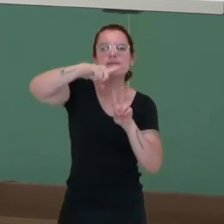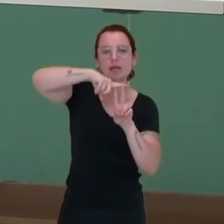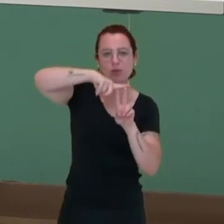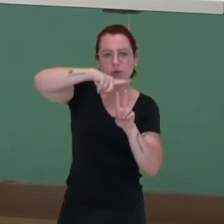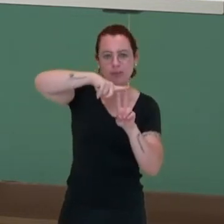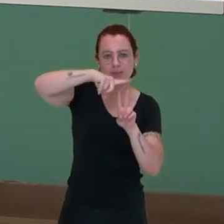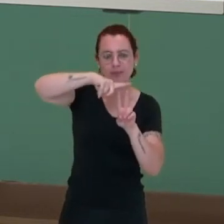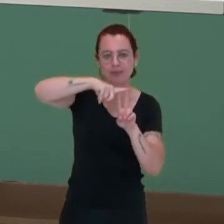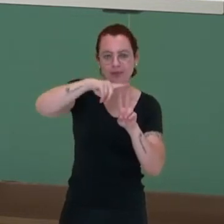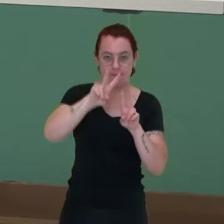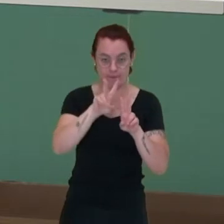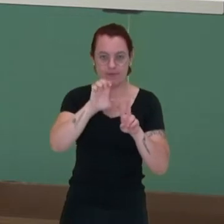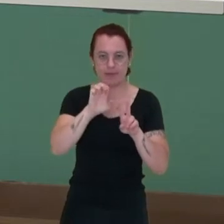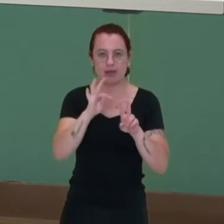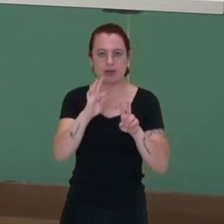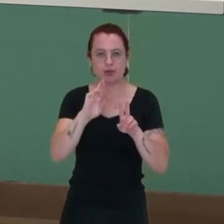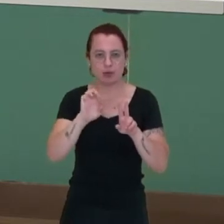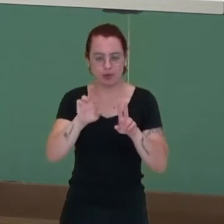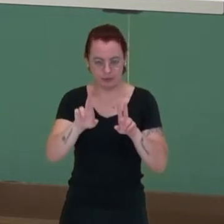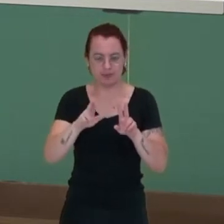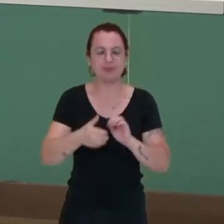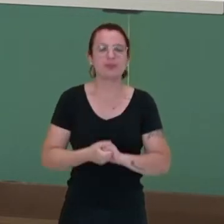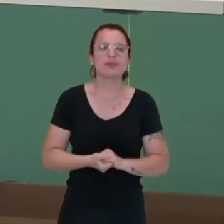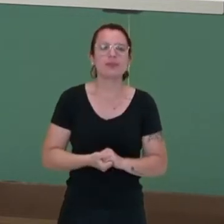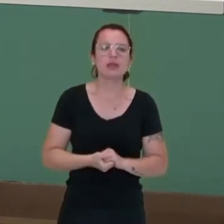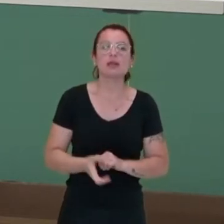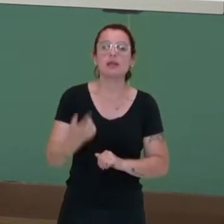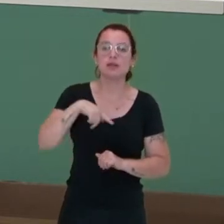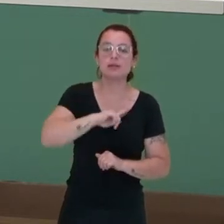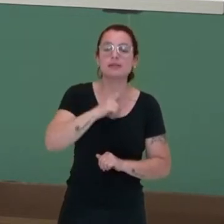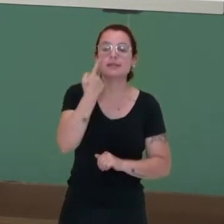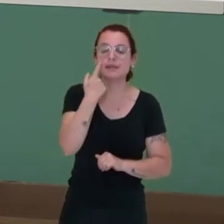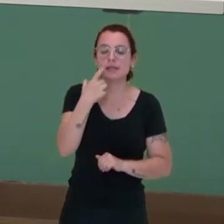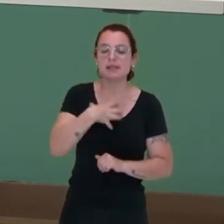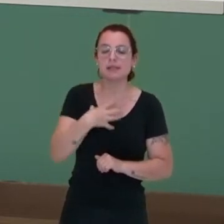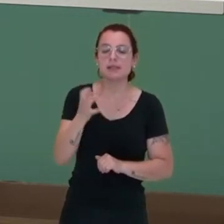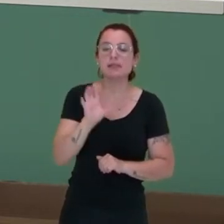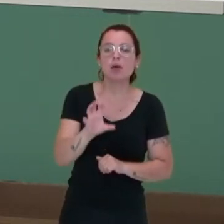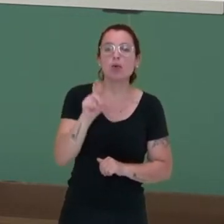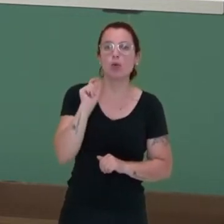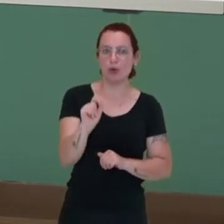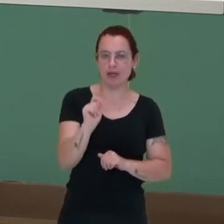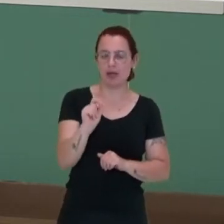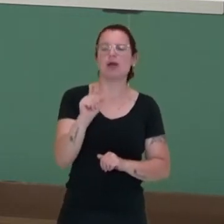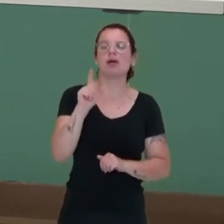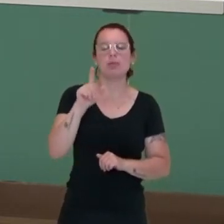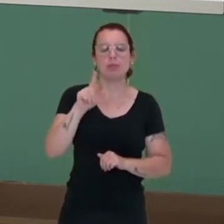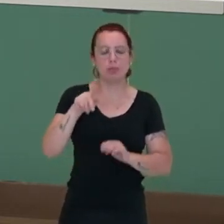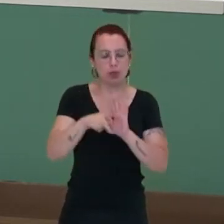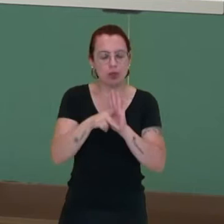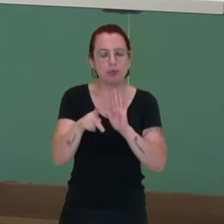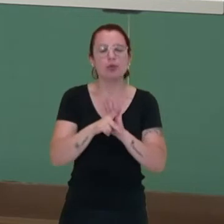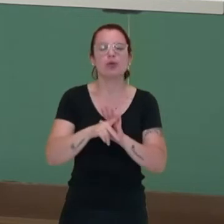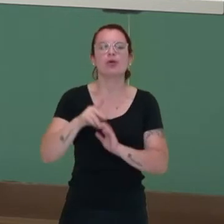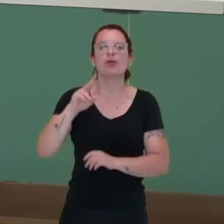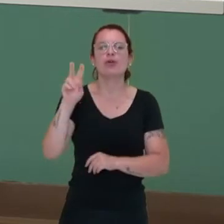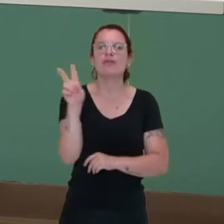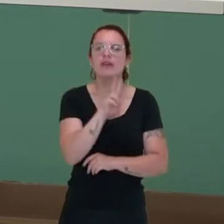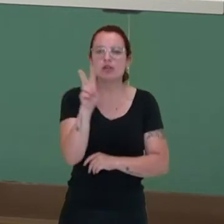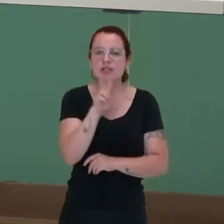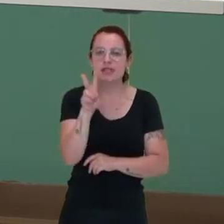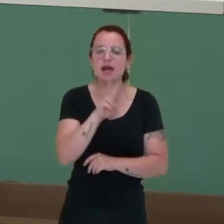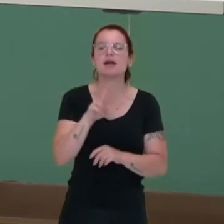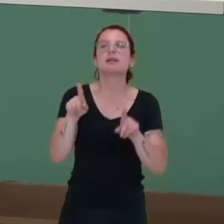estado de movimento. E, consequentemente, está relacionado com o vetor velocidade e também a questão da inércia,